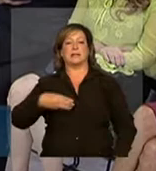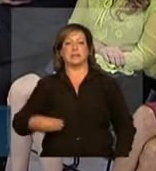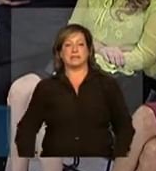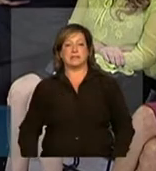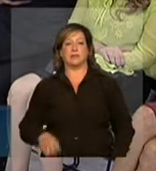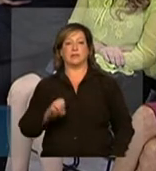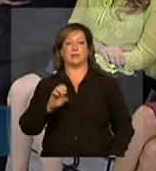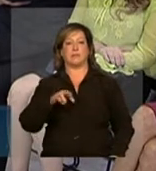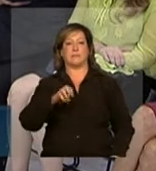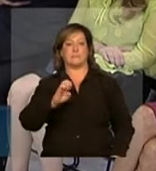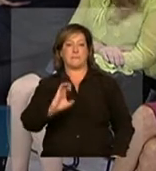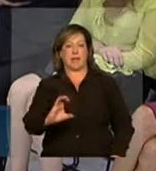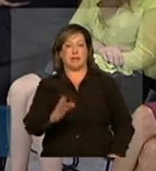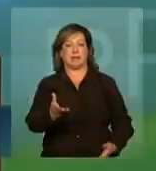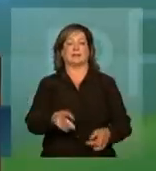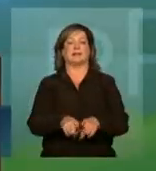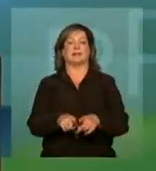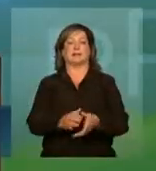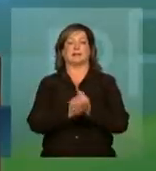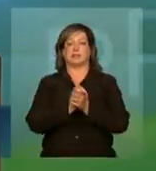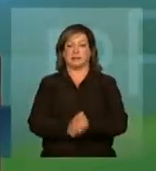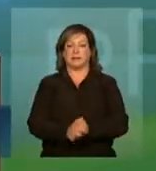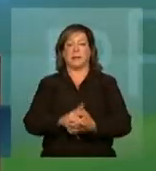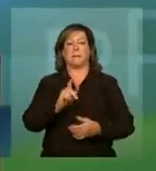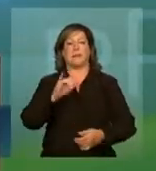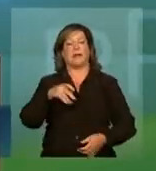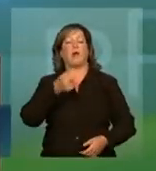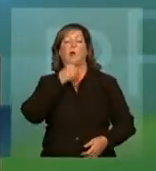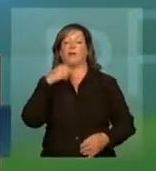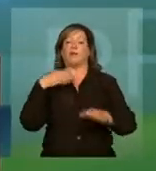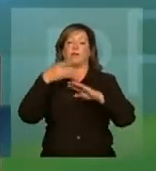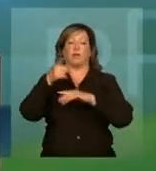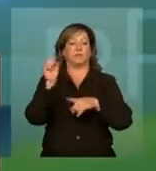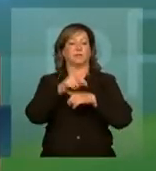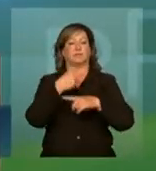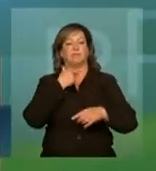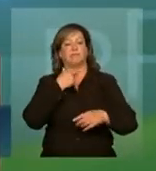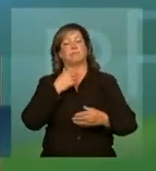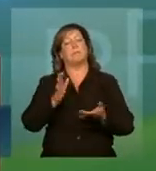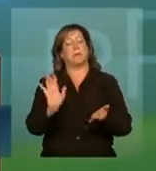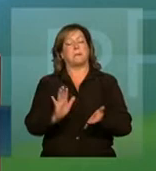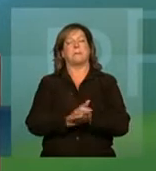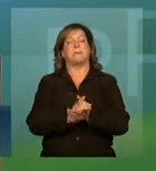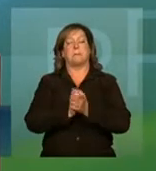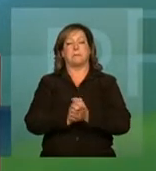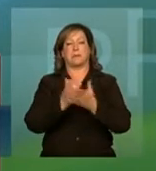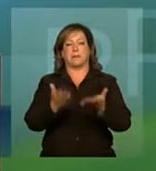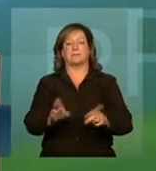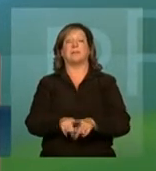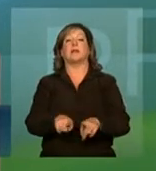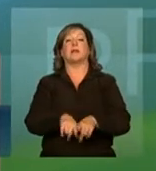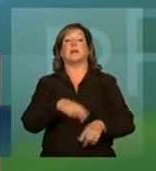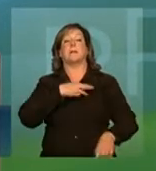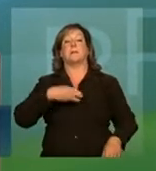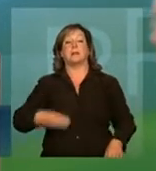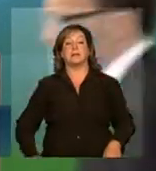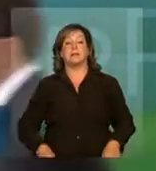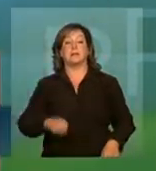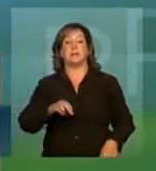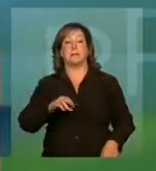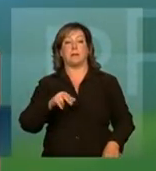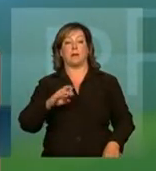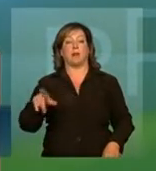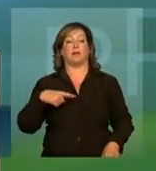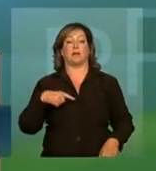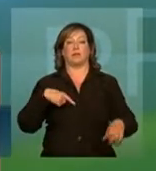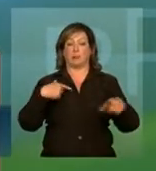Estado da Educação, Henrique Paim, parabéns, não pude ontem na sua posse. Ministro Manuel Dias, do Estado do Trabalho